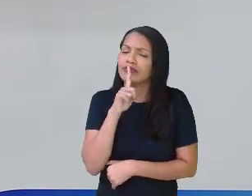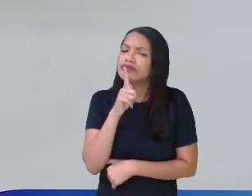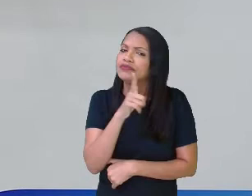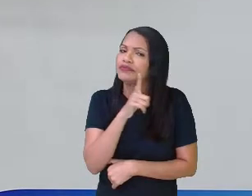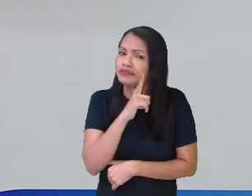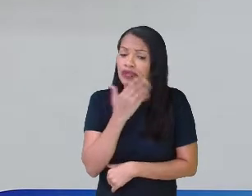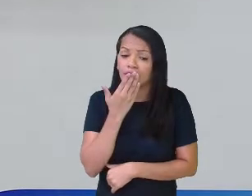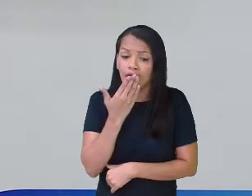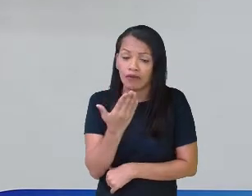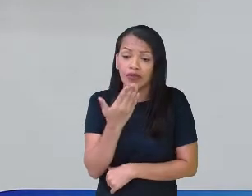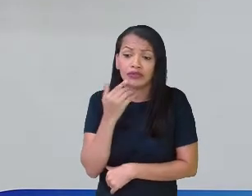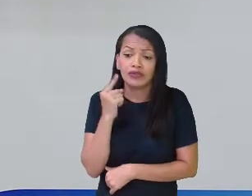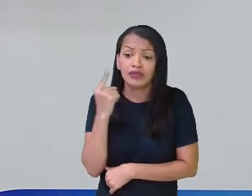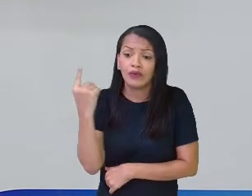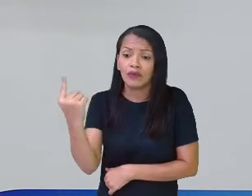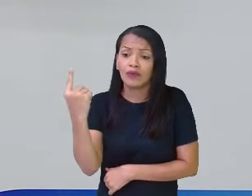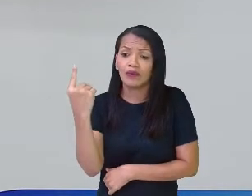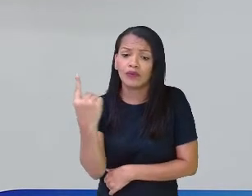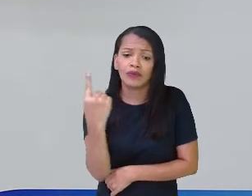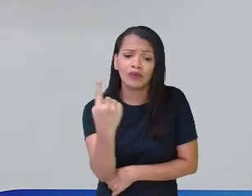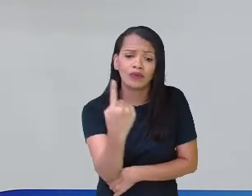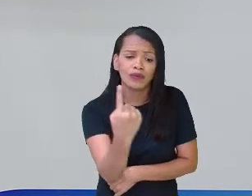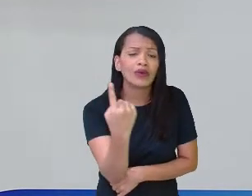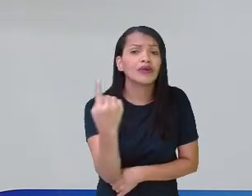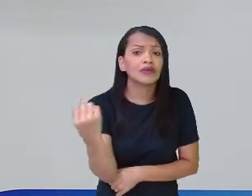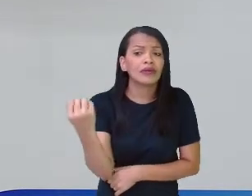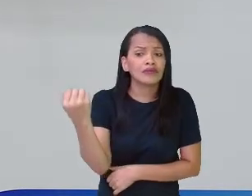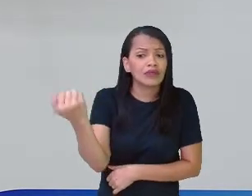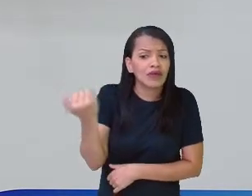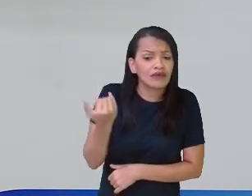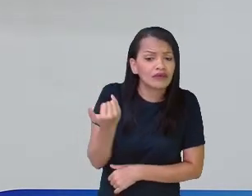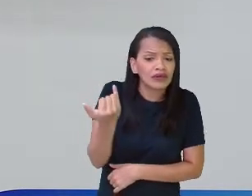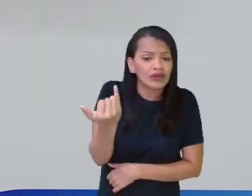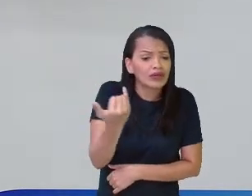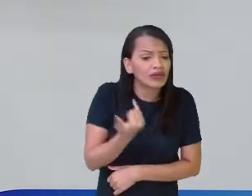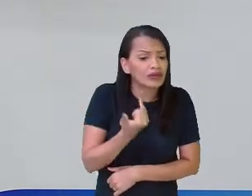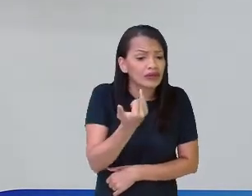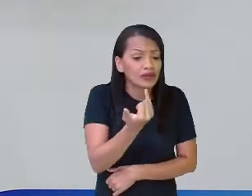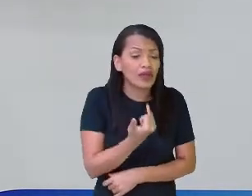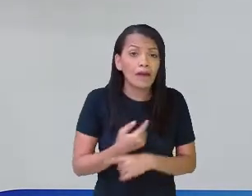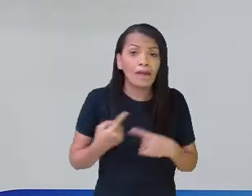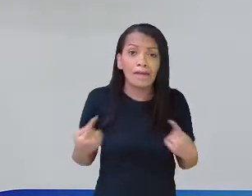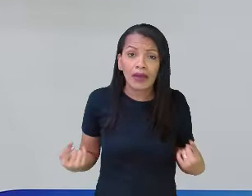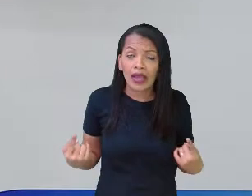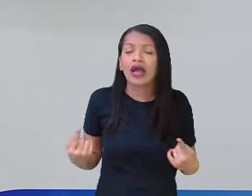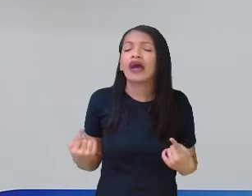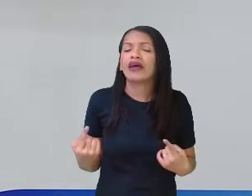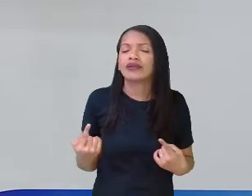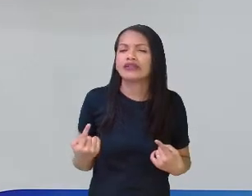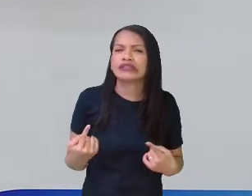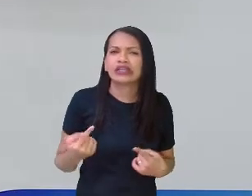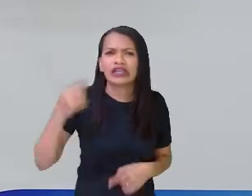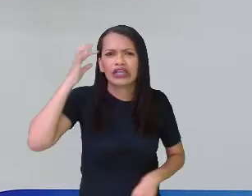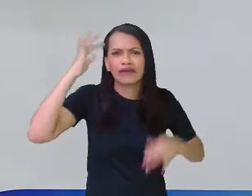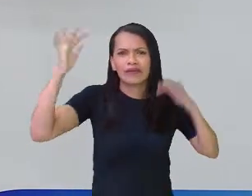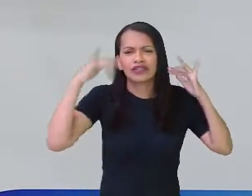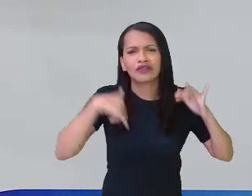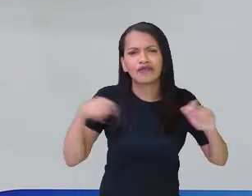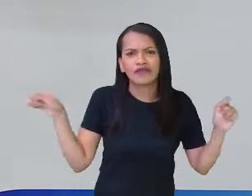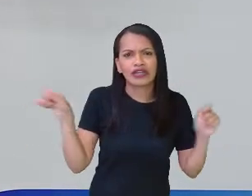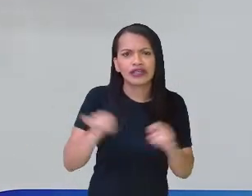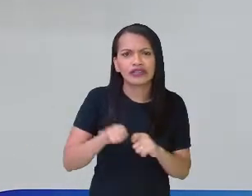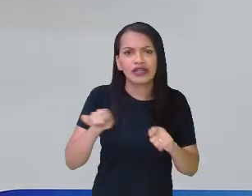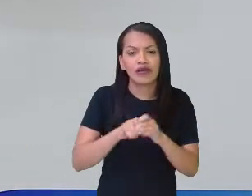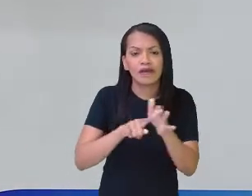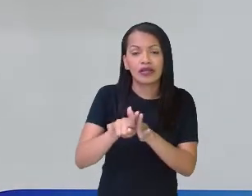diria uma. Só que no gráfico e na tabela eu não colocaria os nomes. Imagina se eu fizesse uma pesquisa